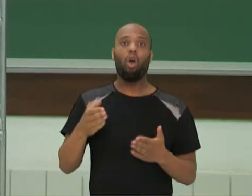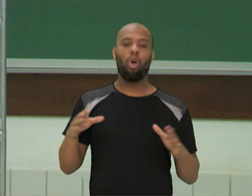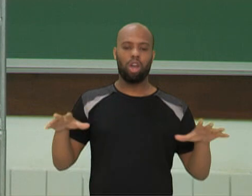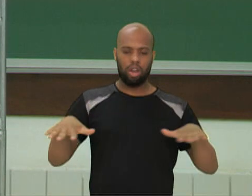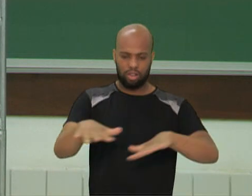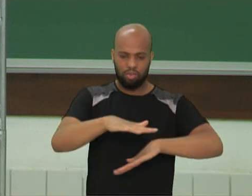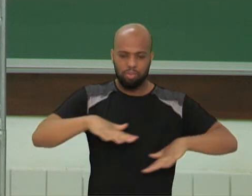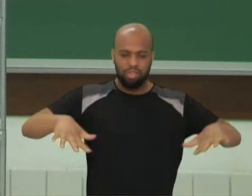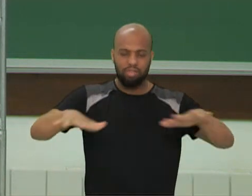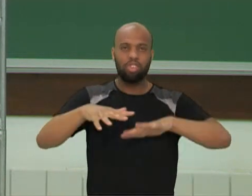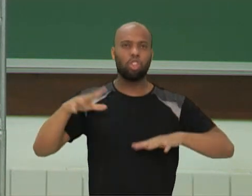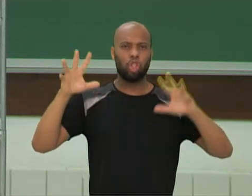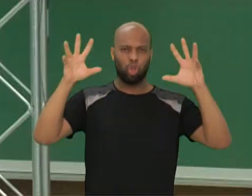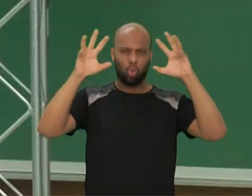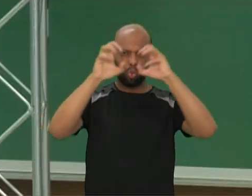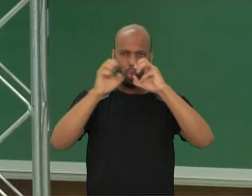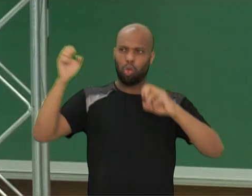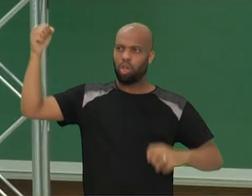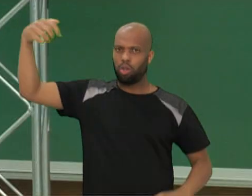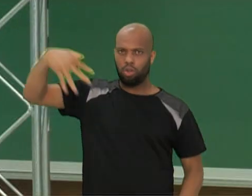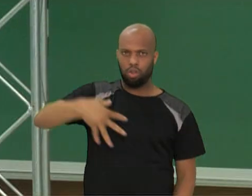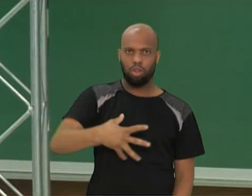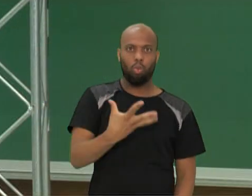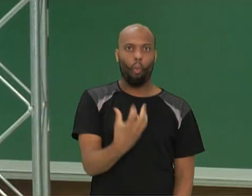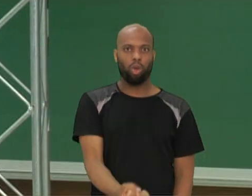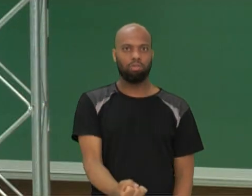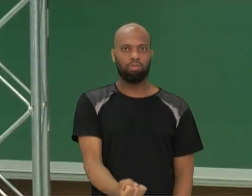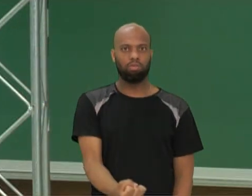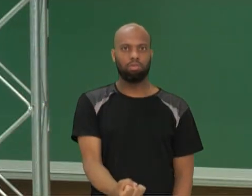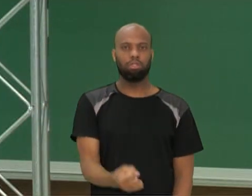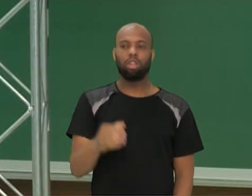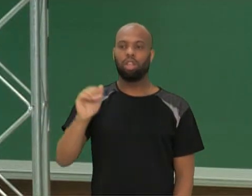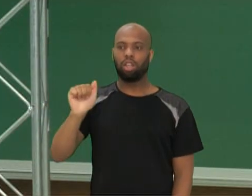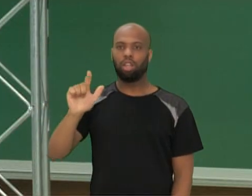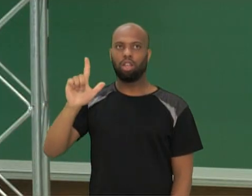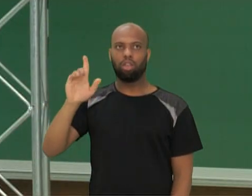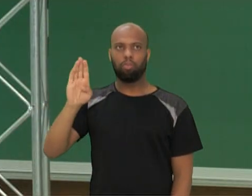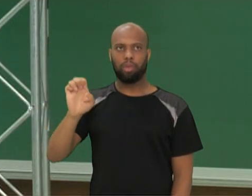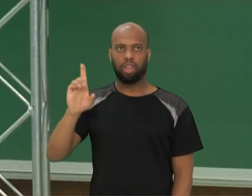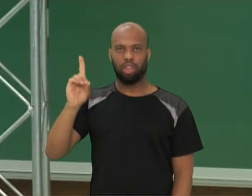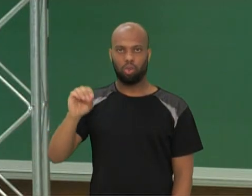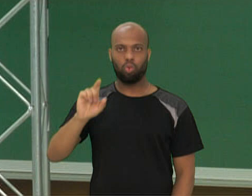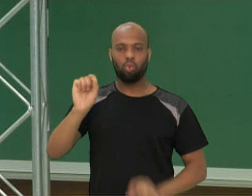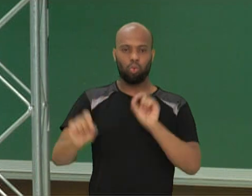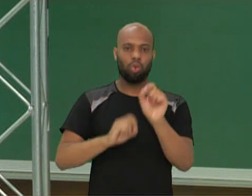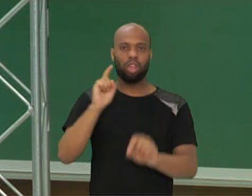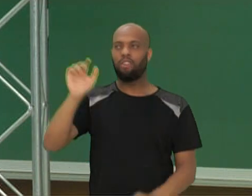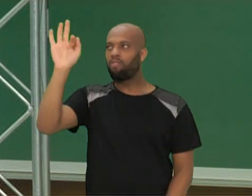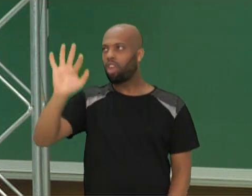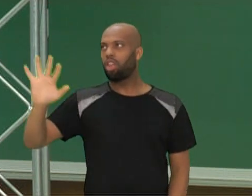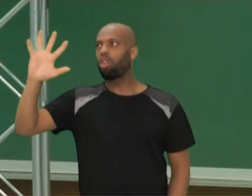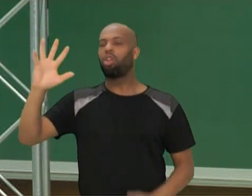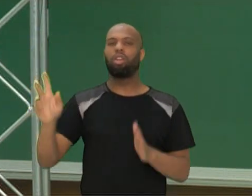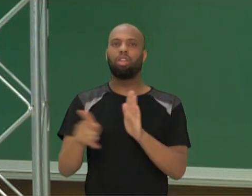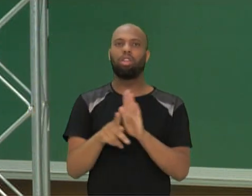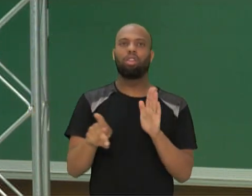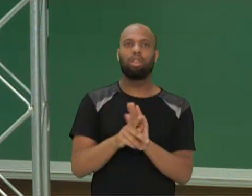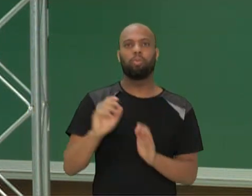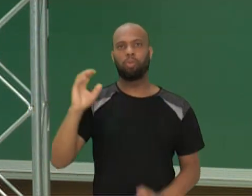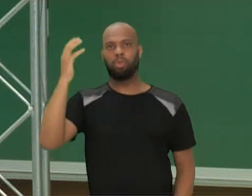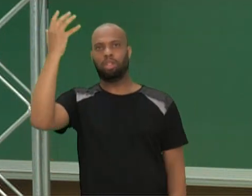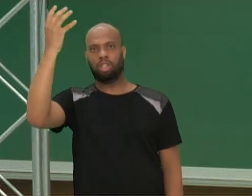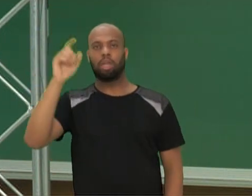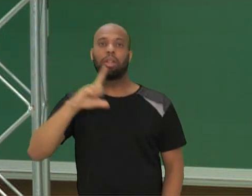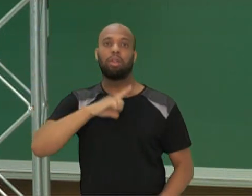cores escuras. Quando estamos falando do albedo em relação a um fenômeno climático, a uma condição de ilha de